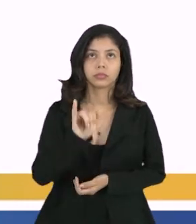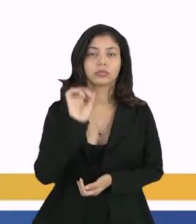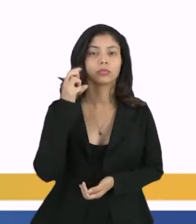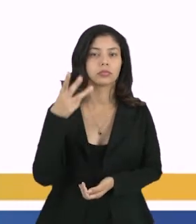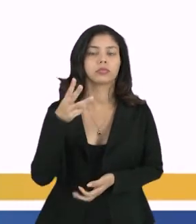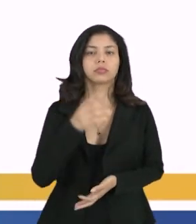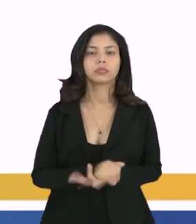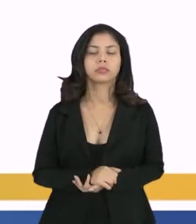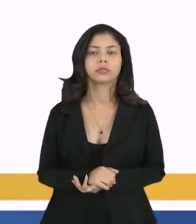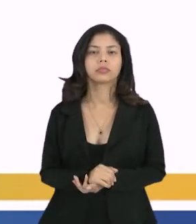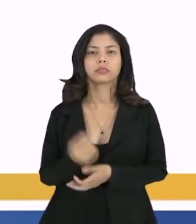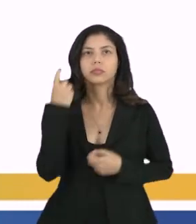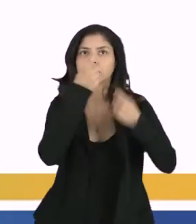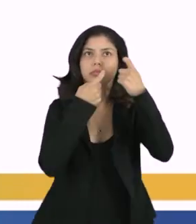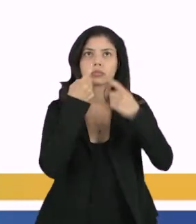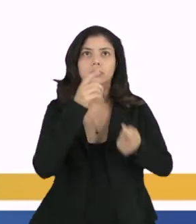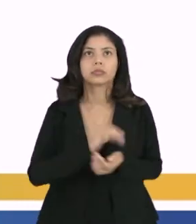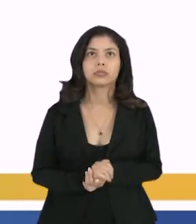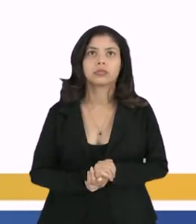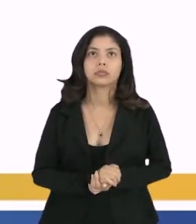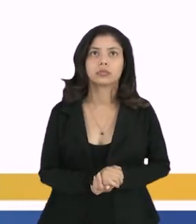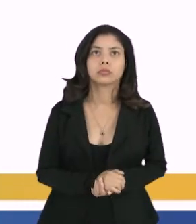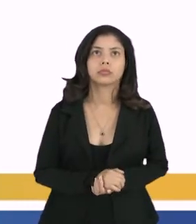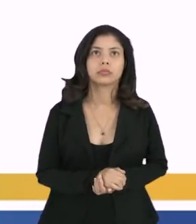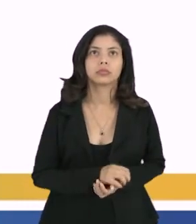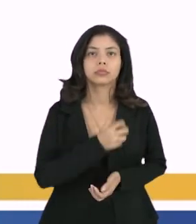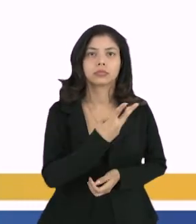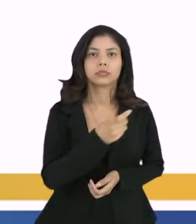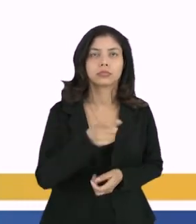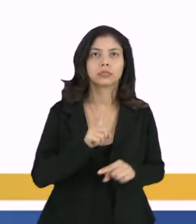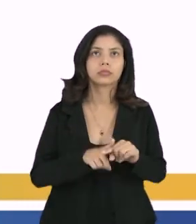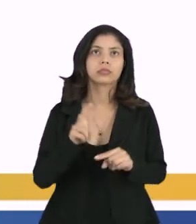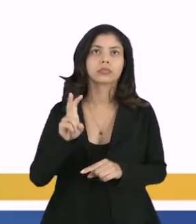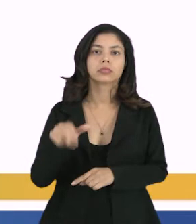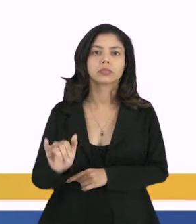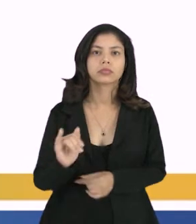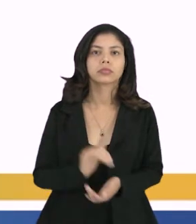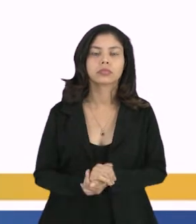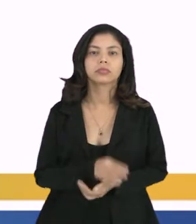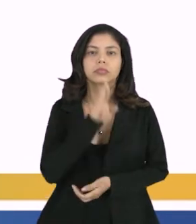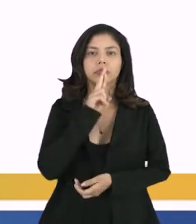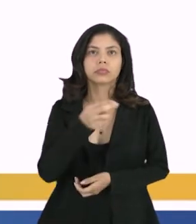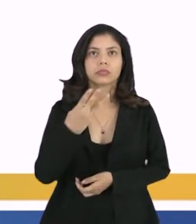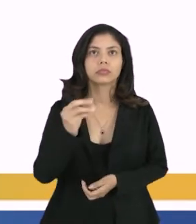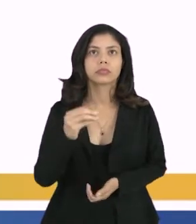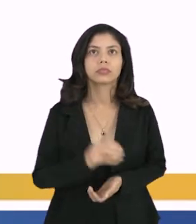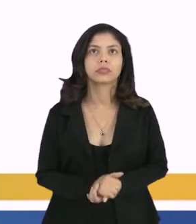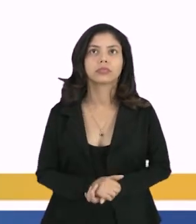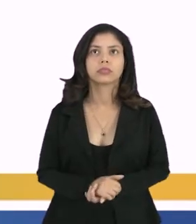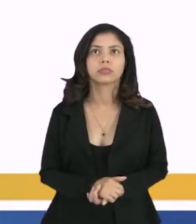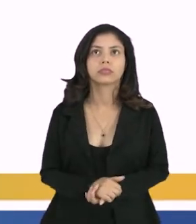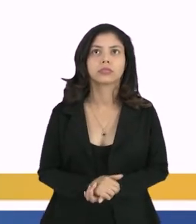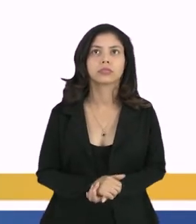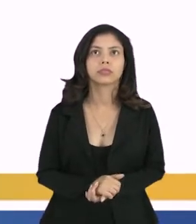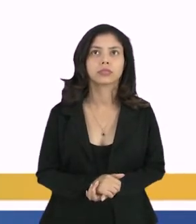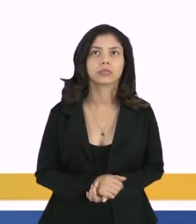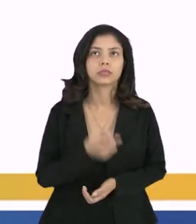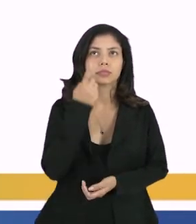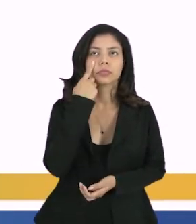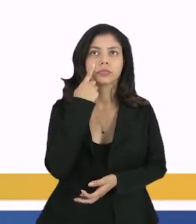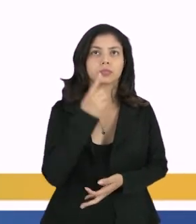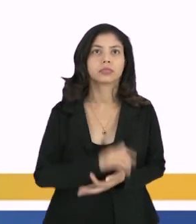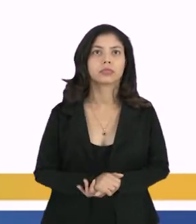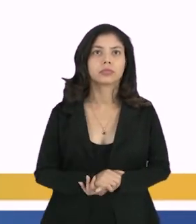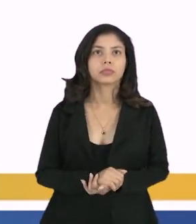por 3 na expressão algébrica 3x mais 5y, isso deve resultar em 30. Então